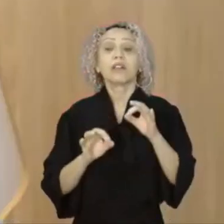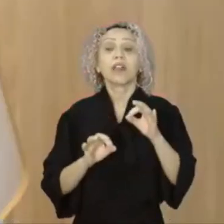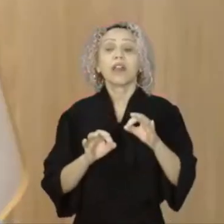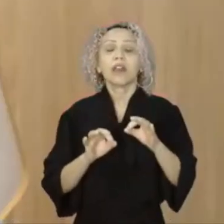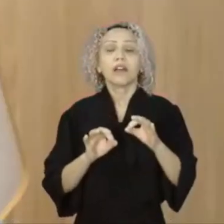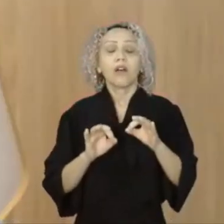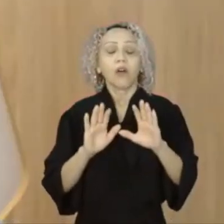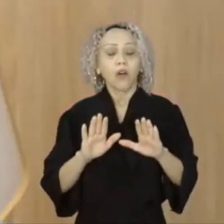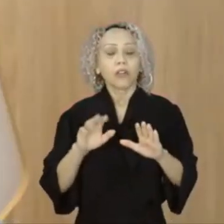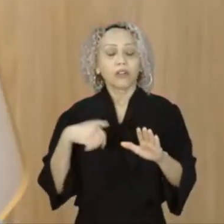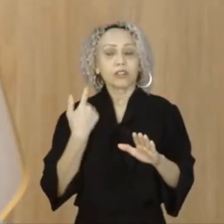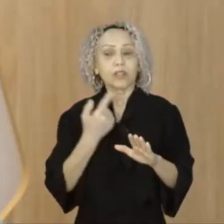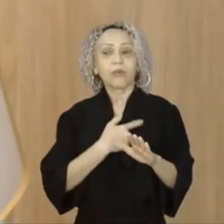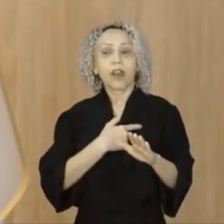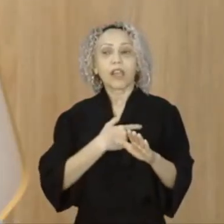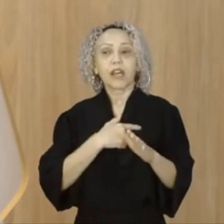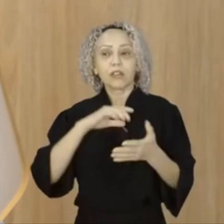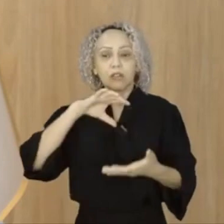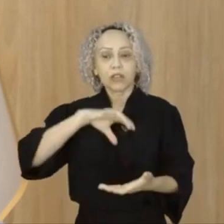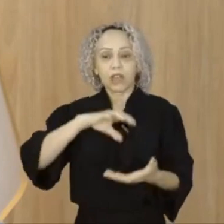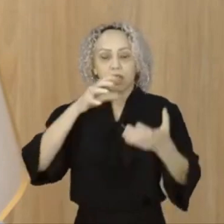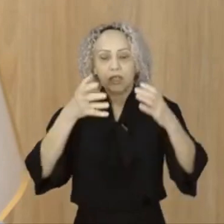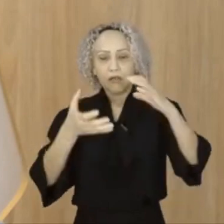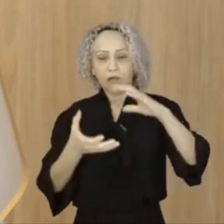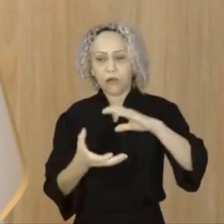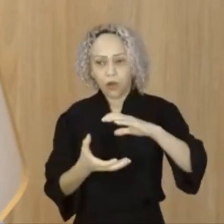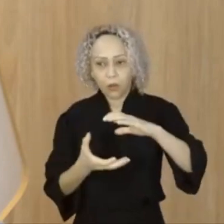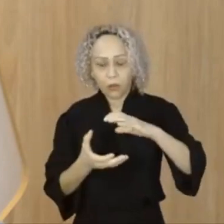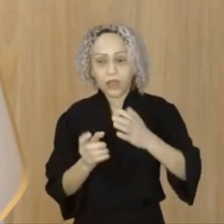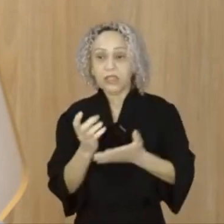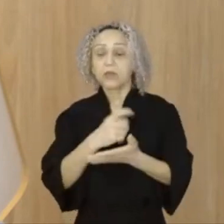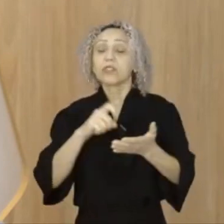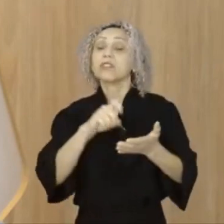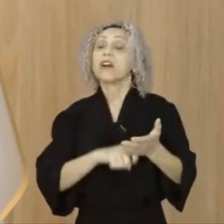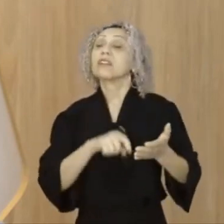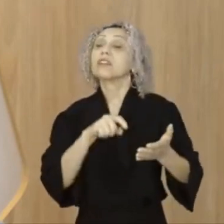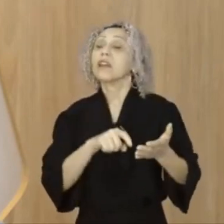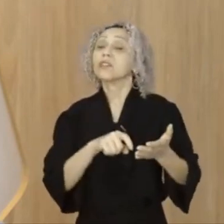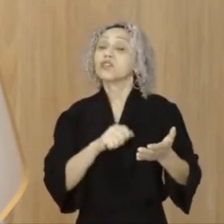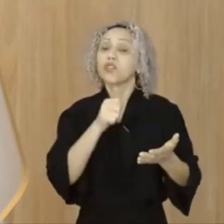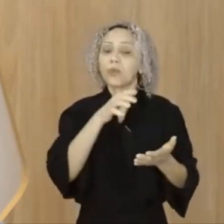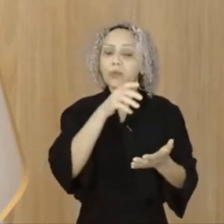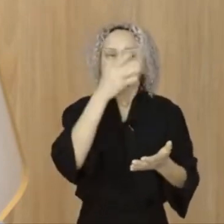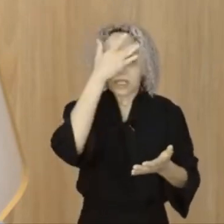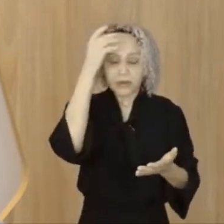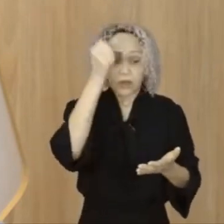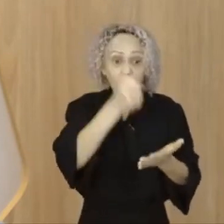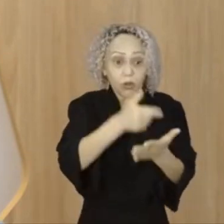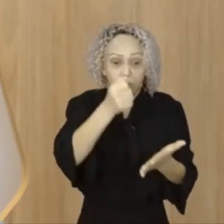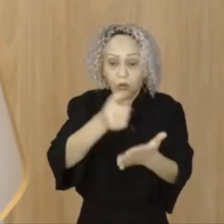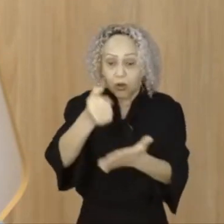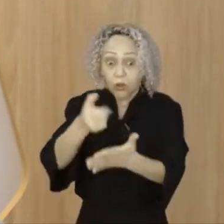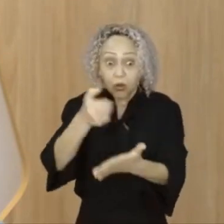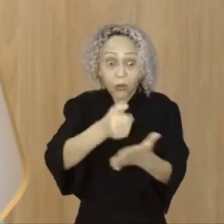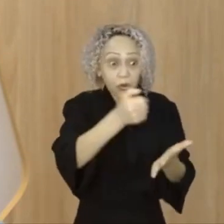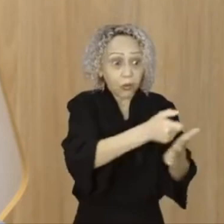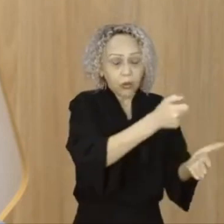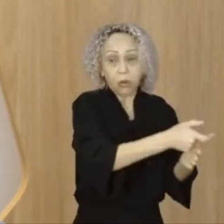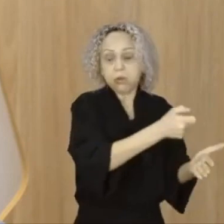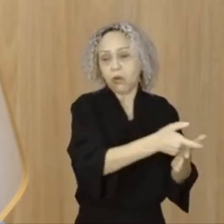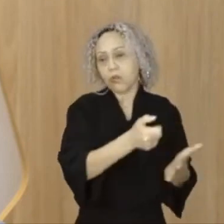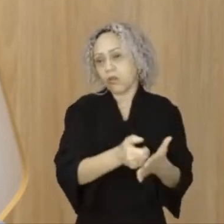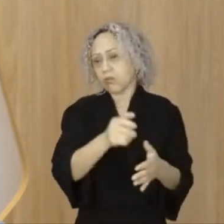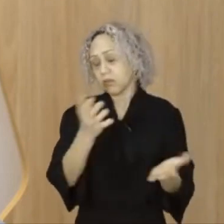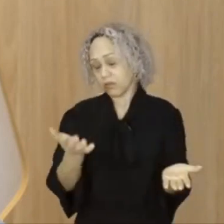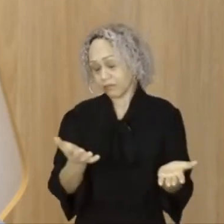sobre consumo, né? E a reforma sobre consumo, quem paga o imposto é o consumidor. É o cidadão. E por